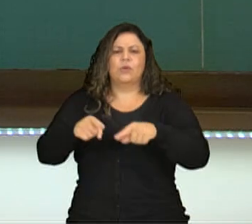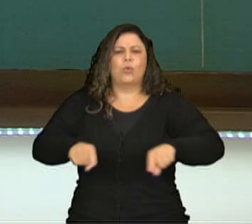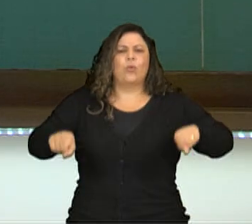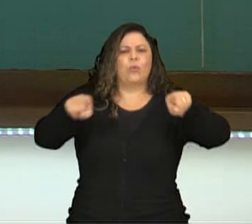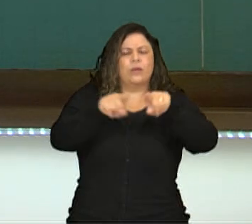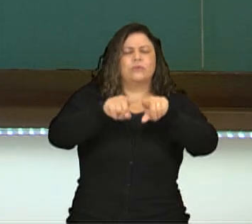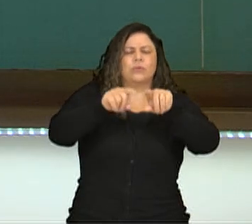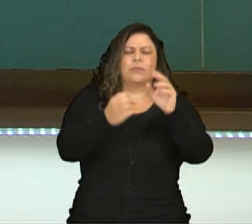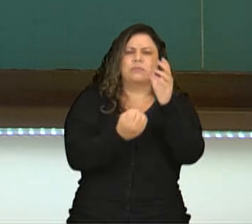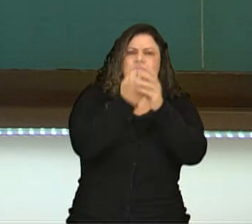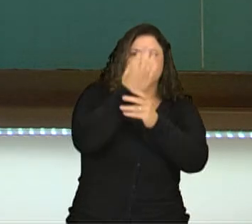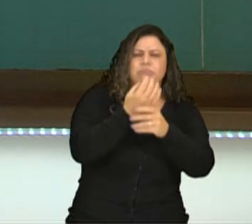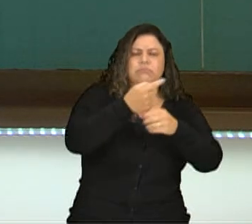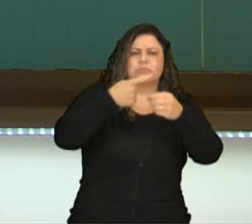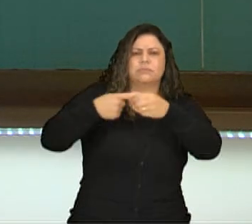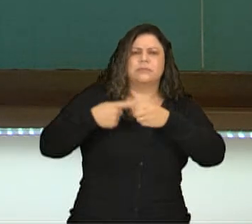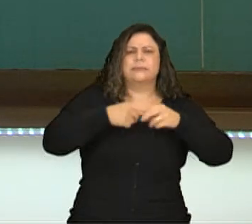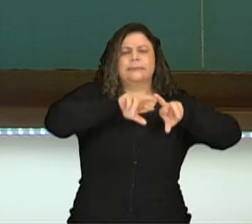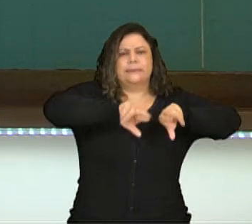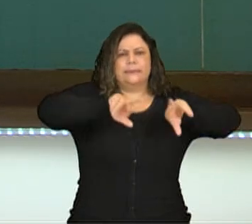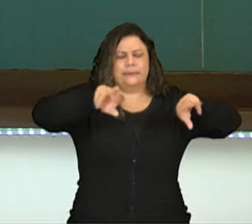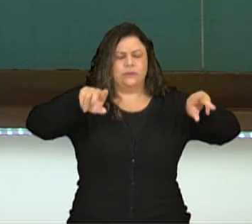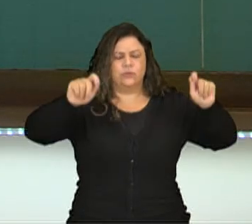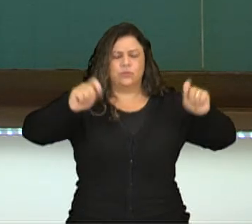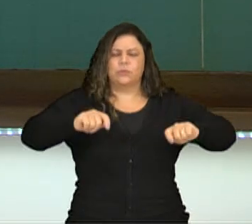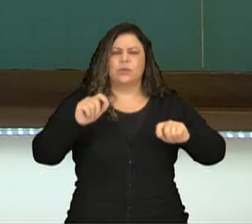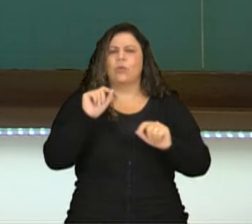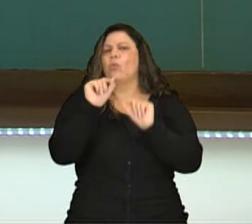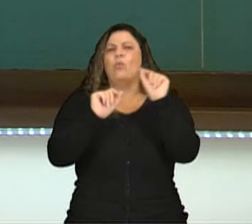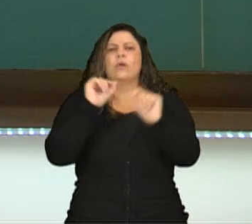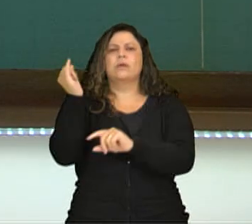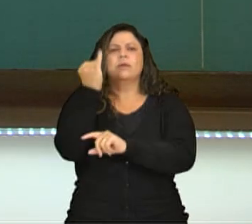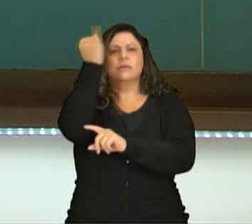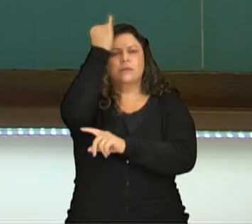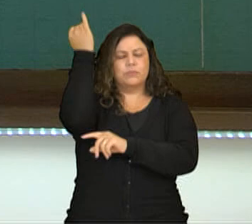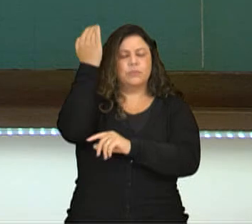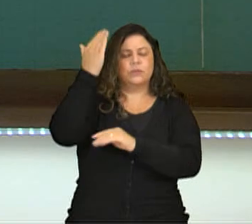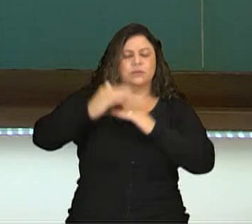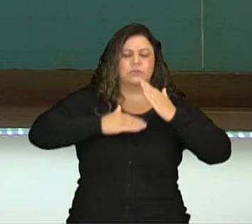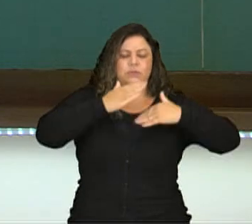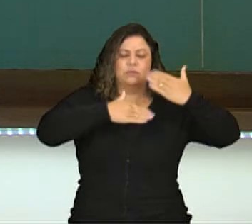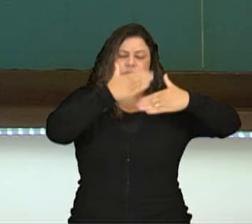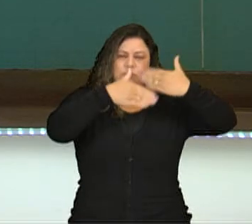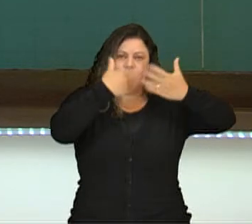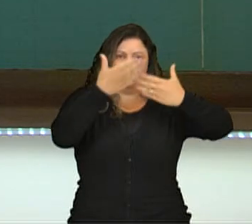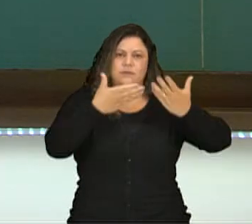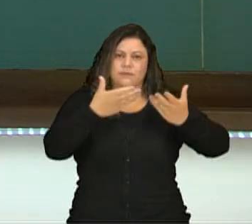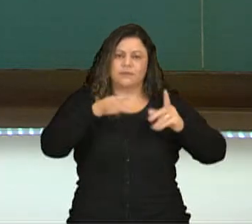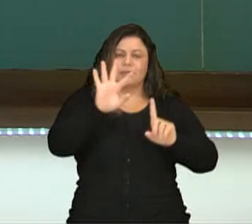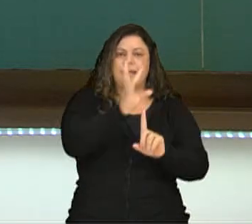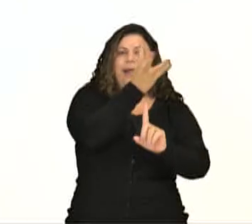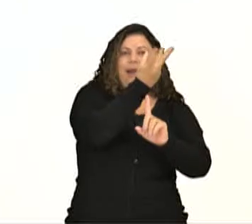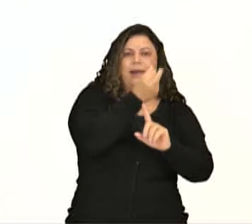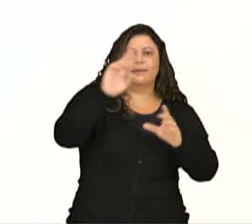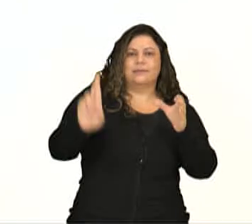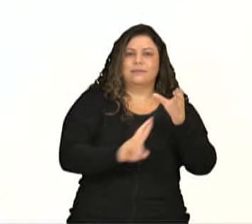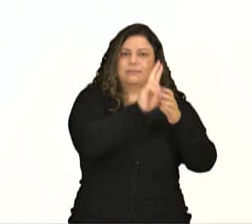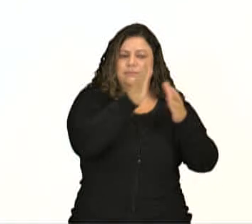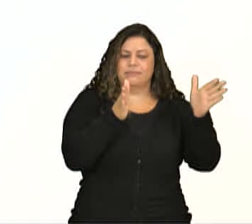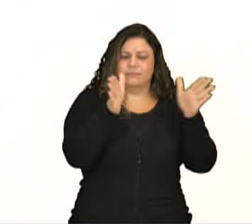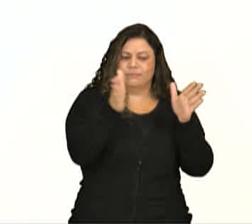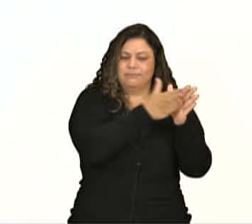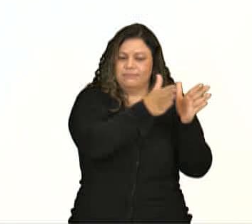das cidades. Qual a importância do comércio para o desenvolvimento da arte renascentista?